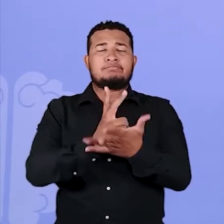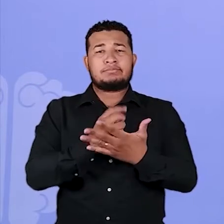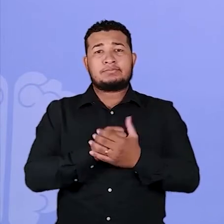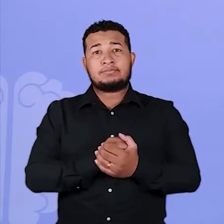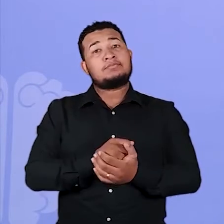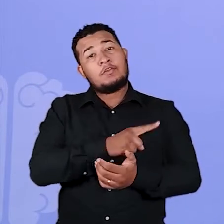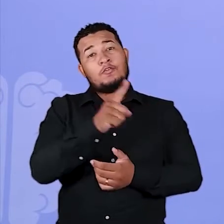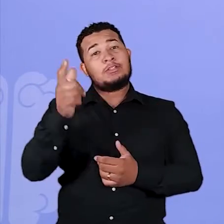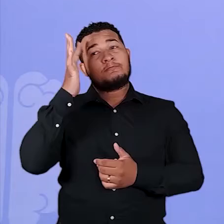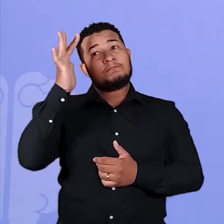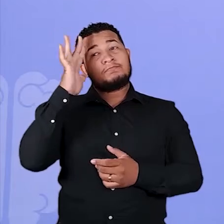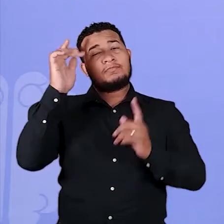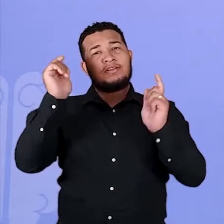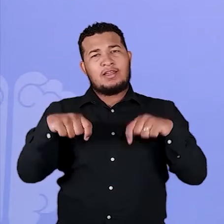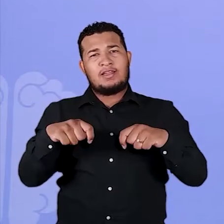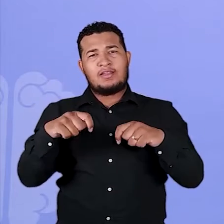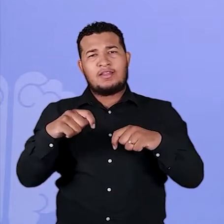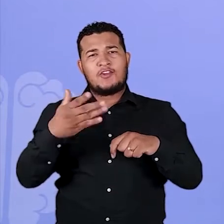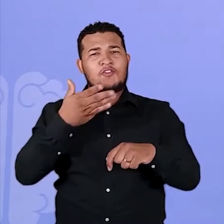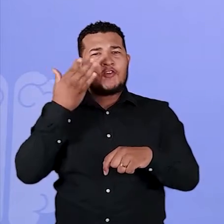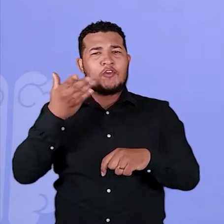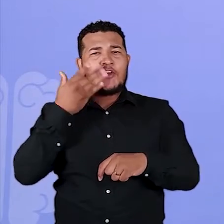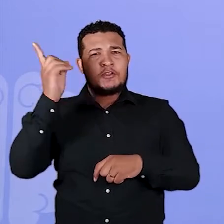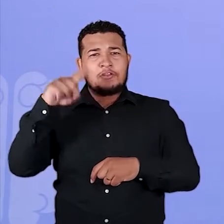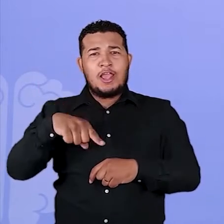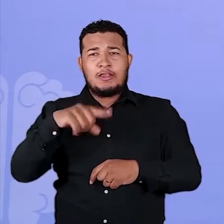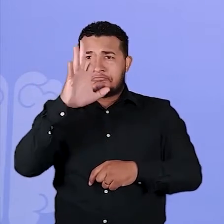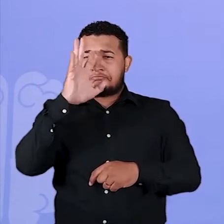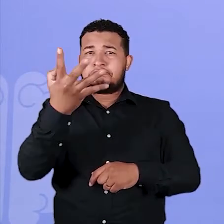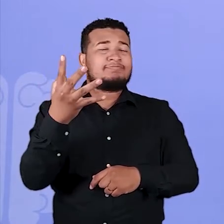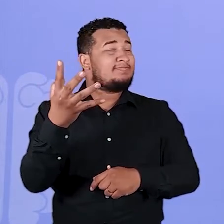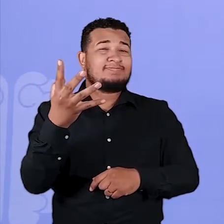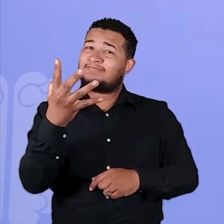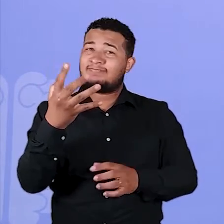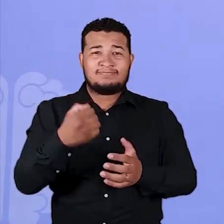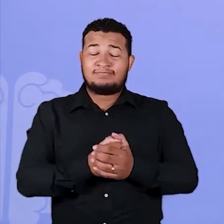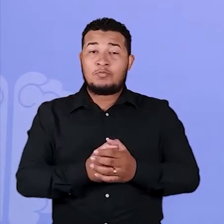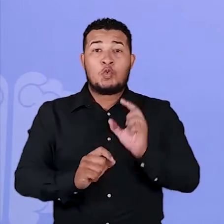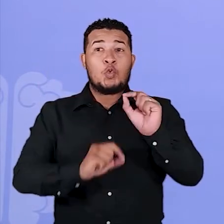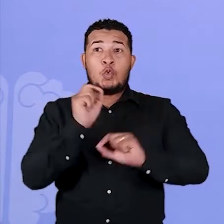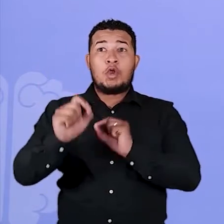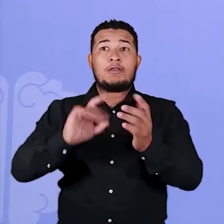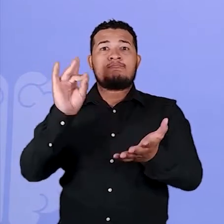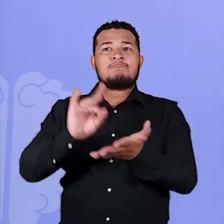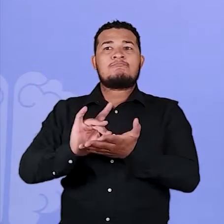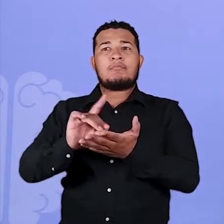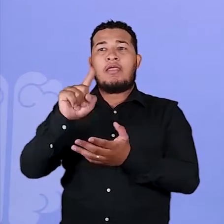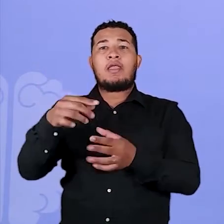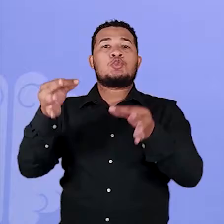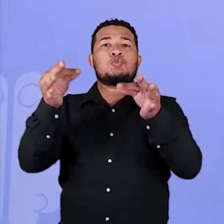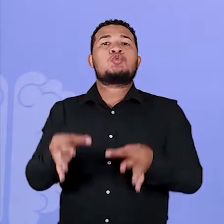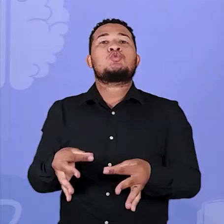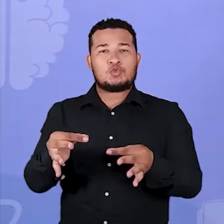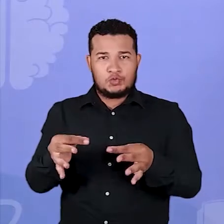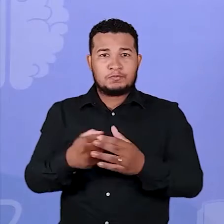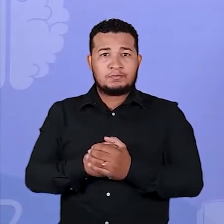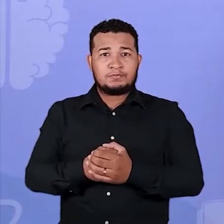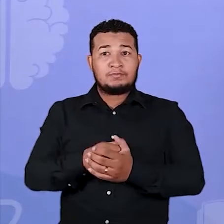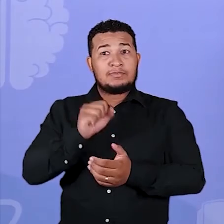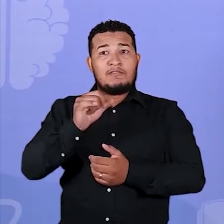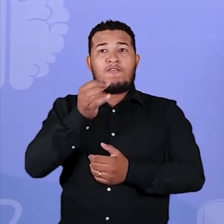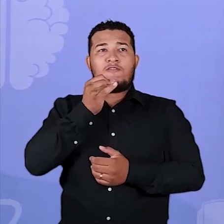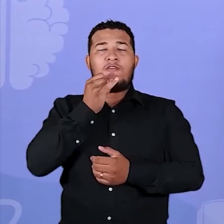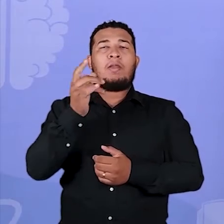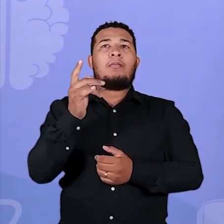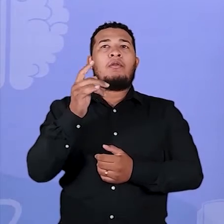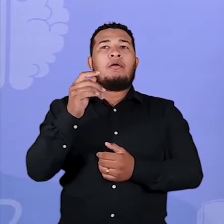como vocês podem imaginar, não é fácil você decidir exatamente o que constitui o justo nisso. Se vocês forem